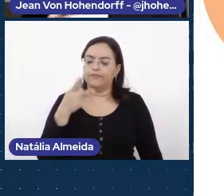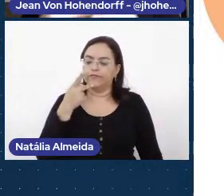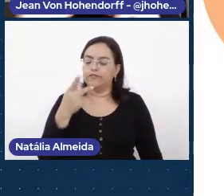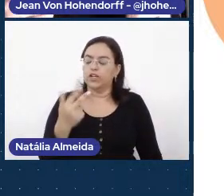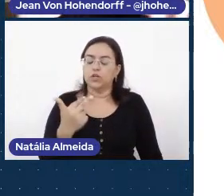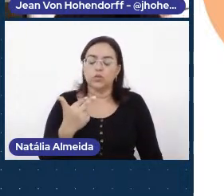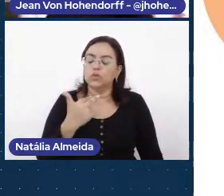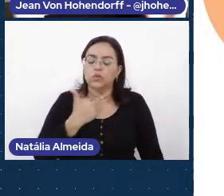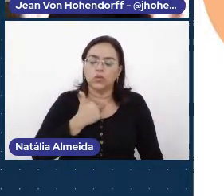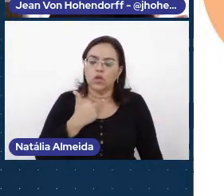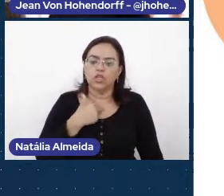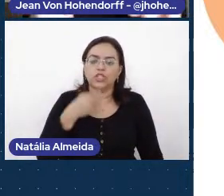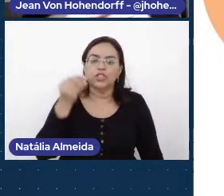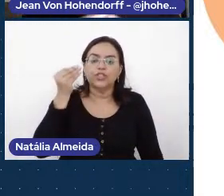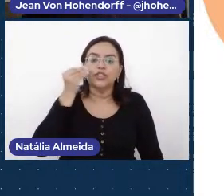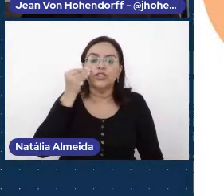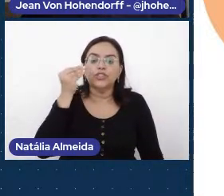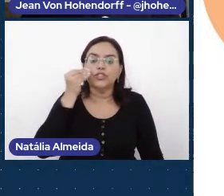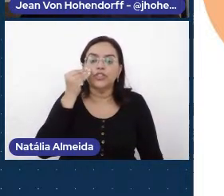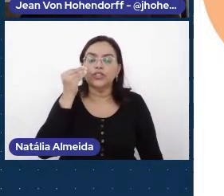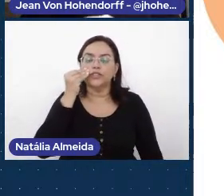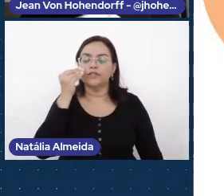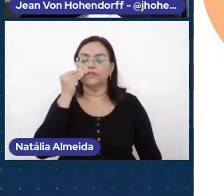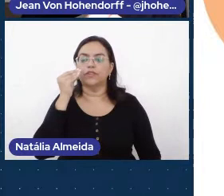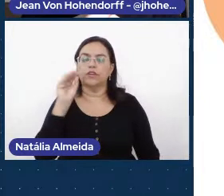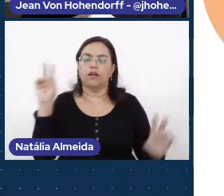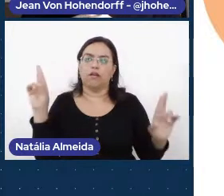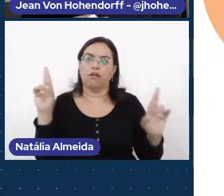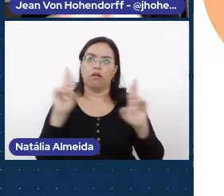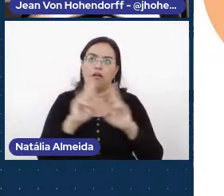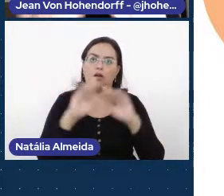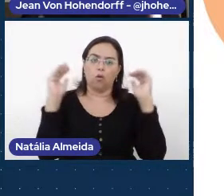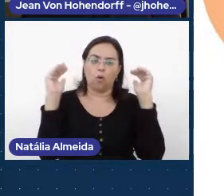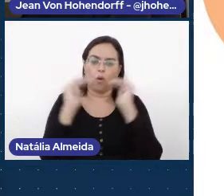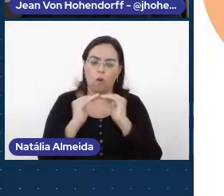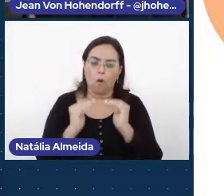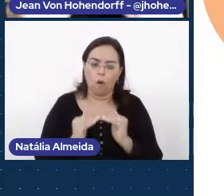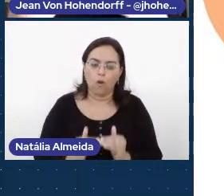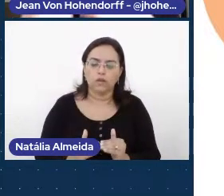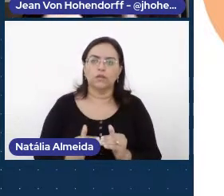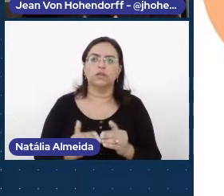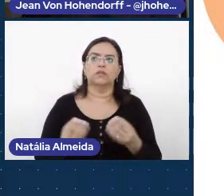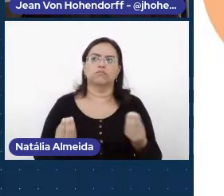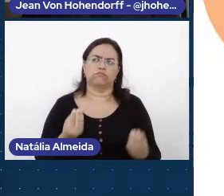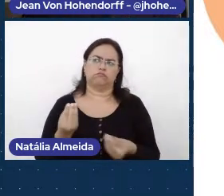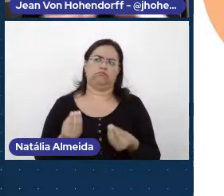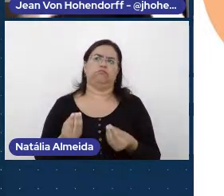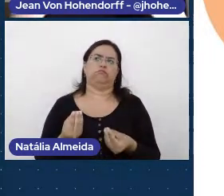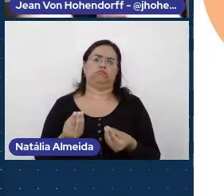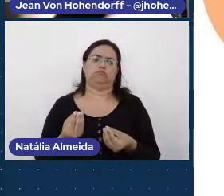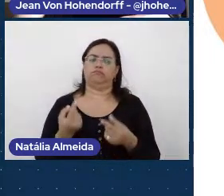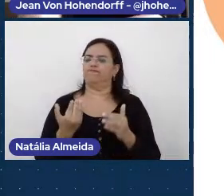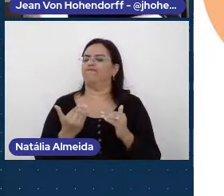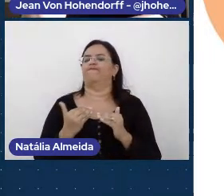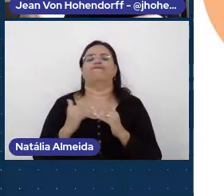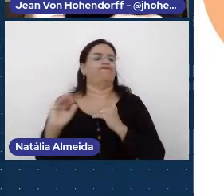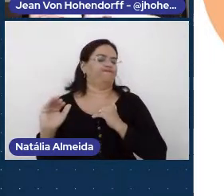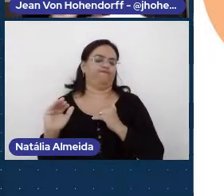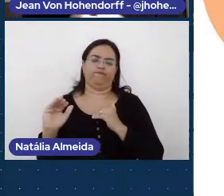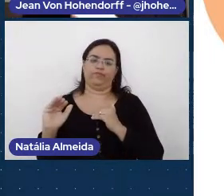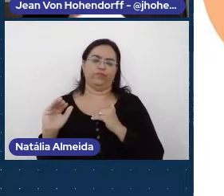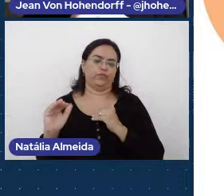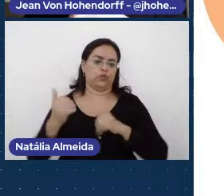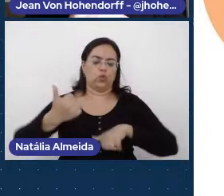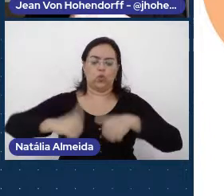deveria ter sido feito um índice de concordância para análise de dados. E aí eu falei que isso ia contra o paradigma qualitativo,